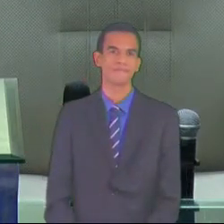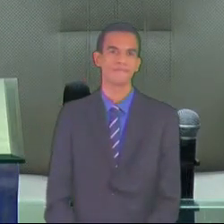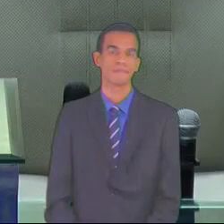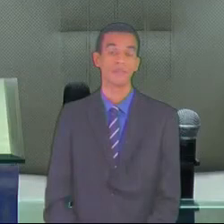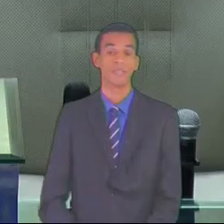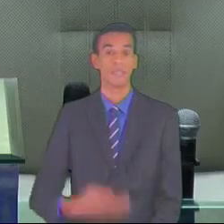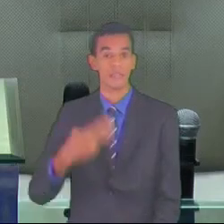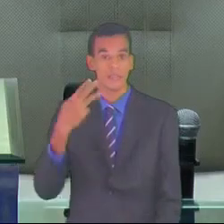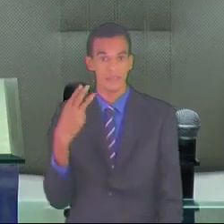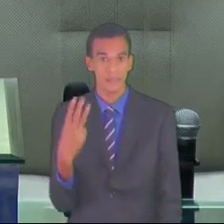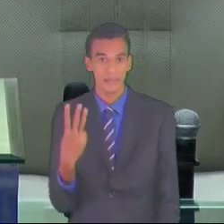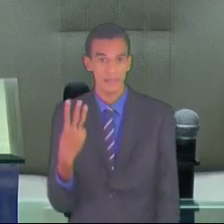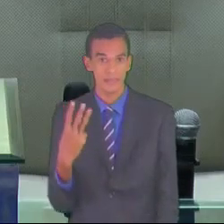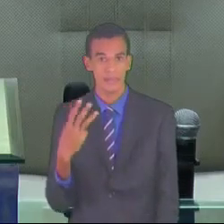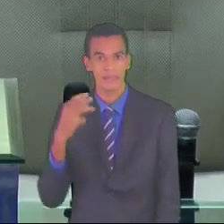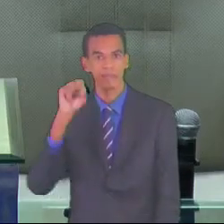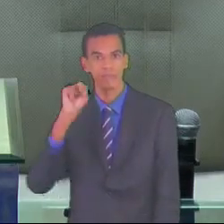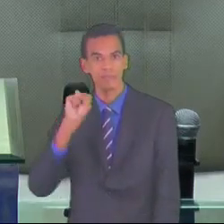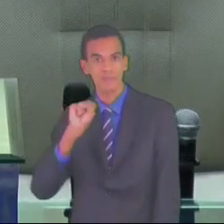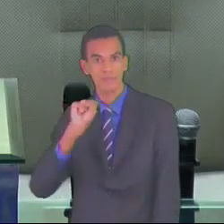38 anos.